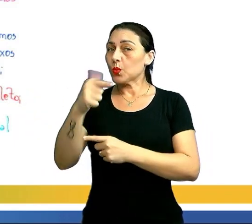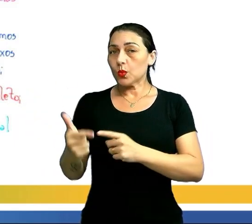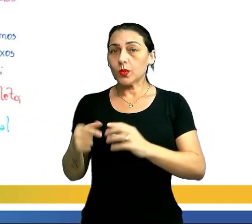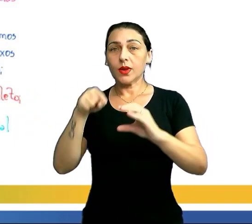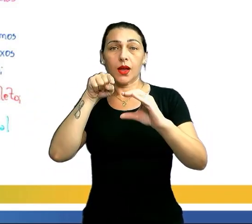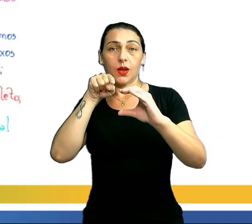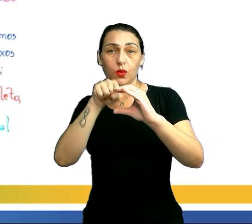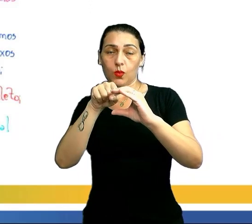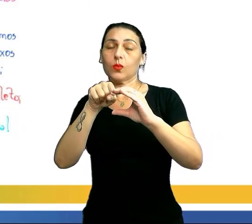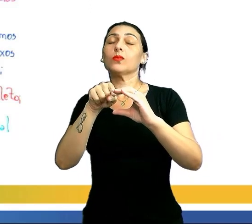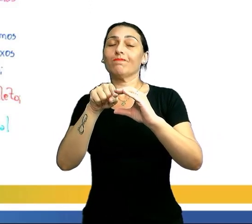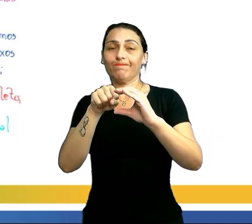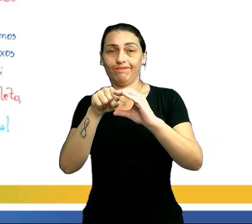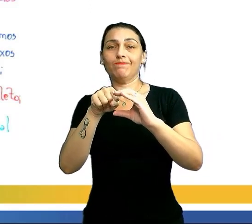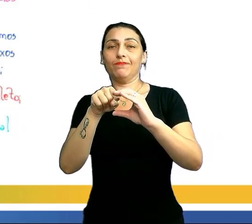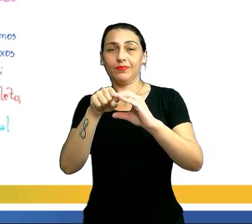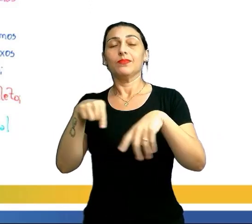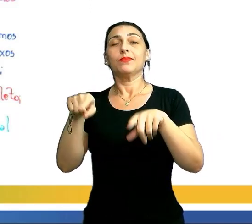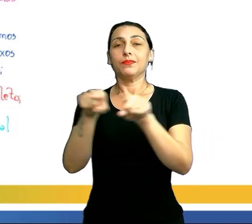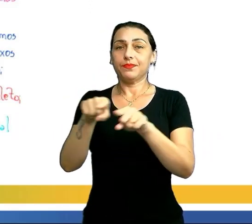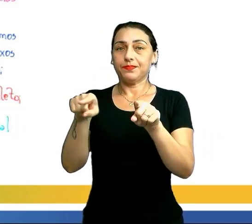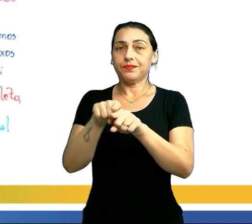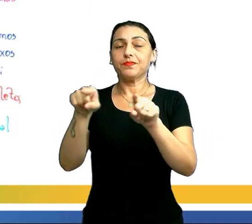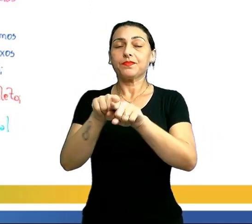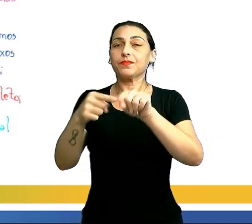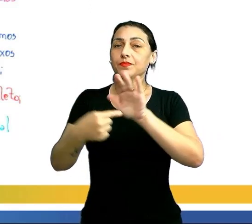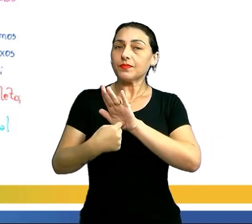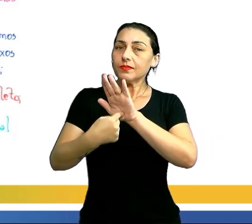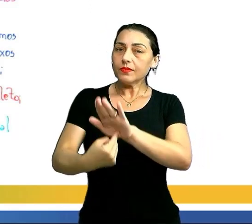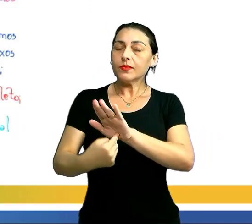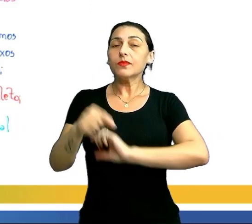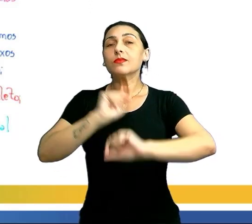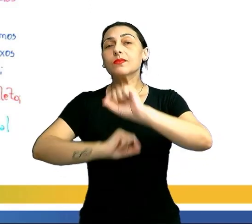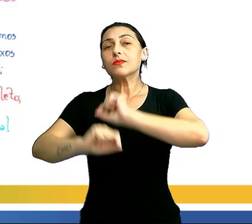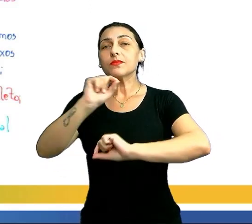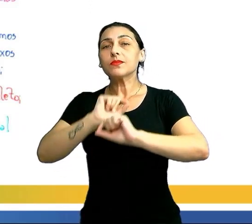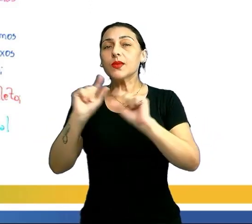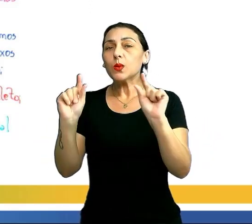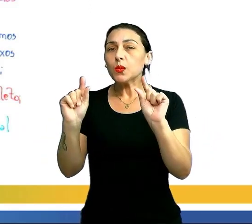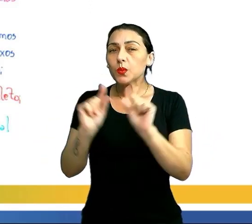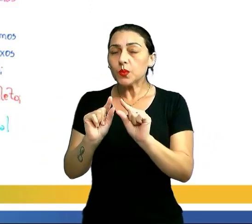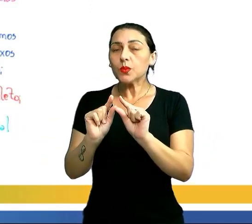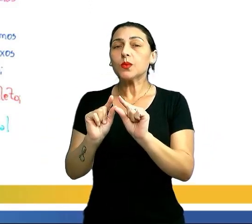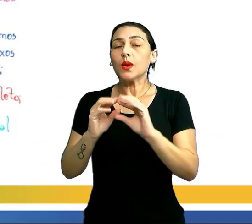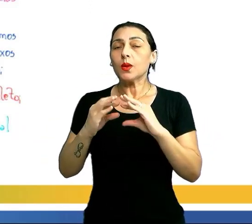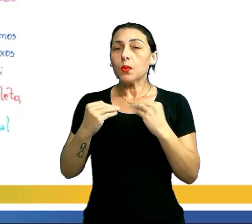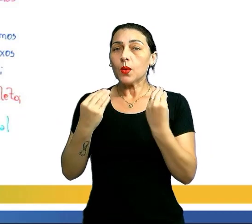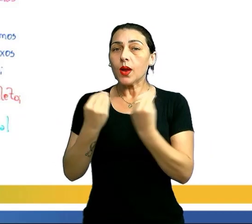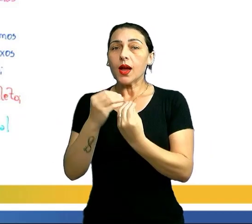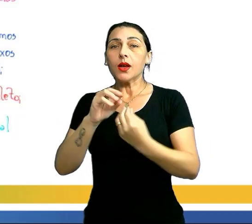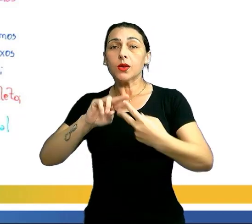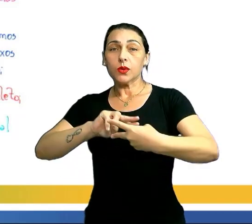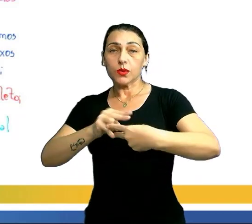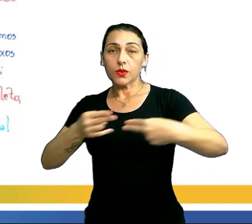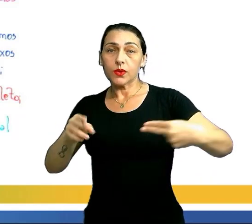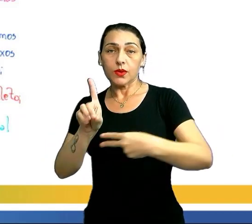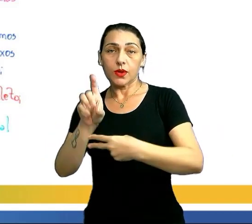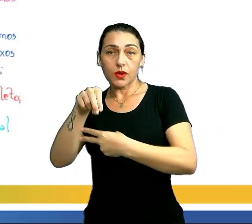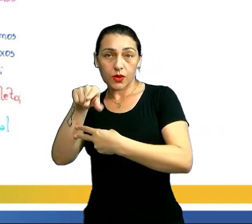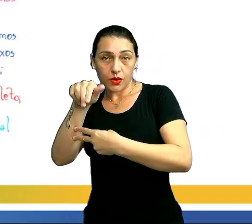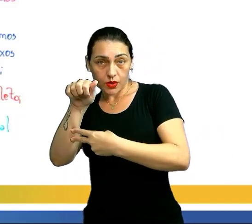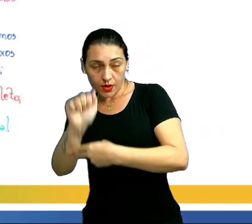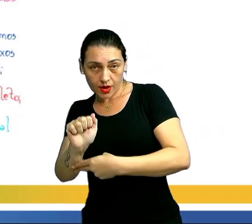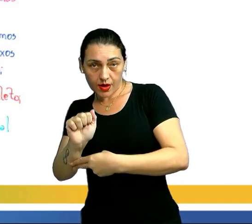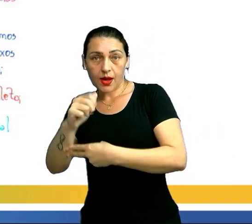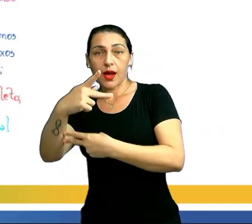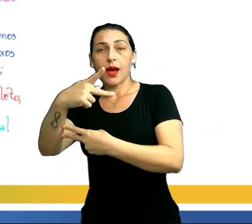isso é evidente. Eles apresentam pequenas moléculas de DNA, que nós chamamos de